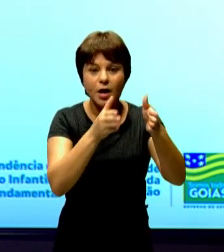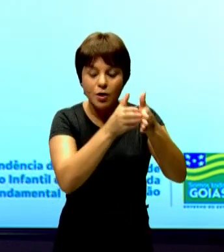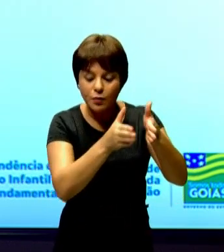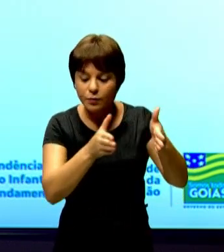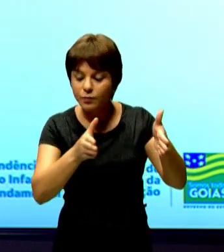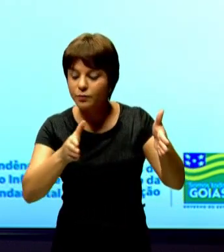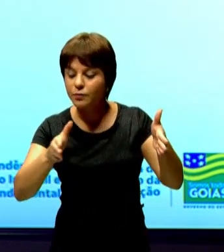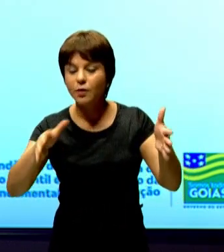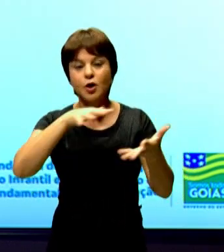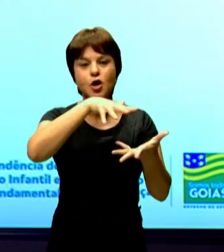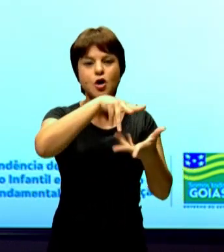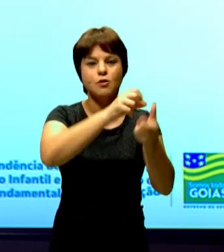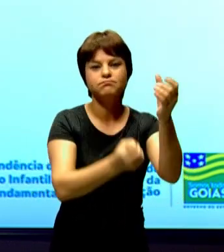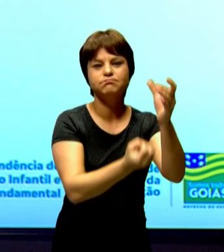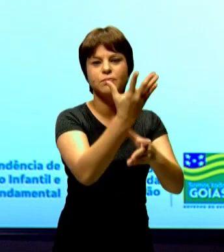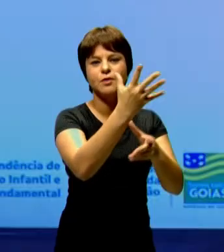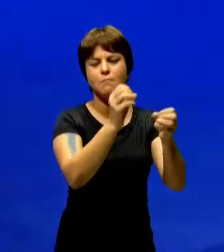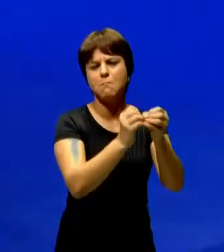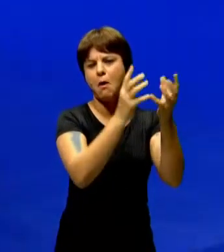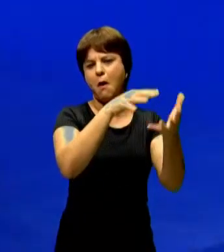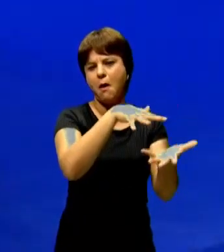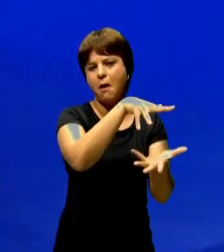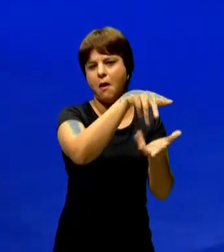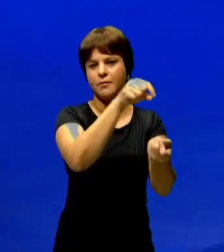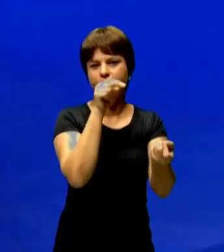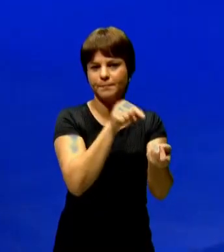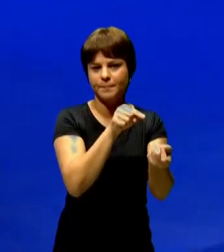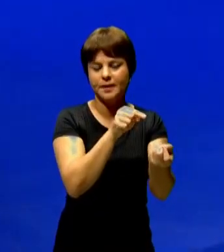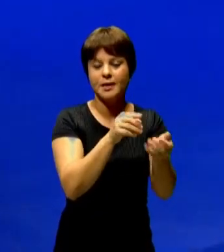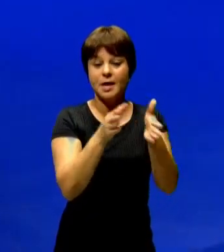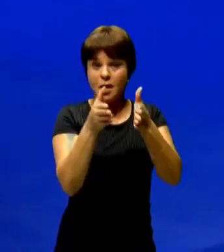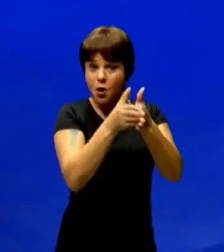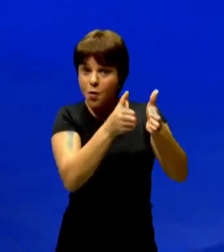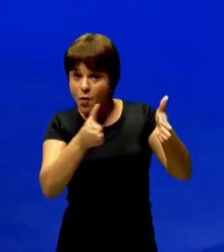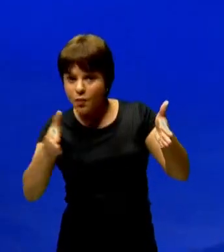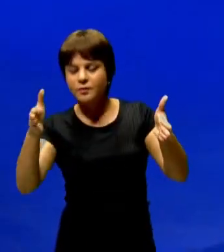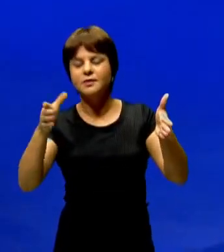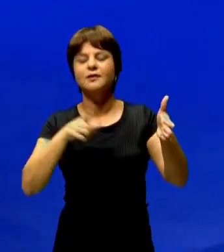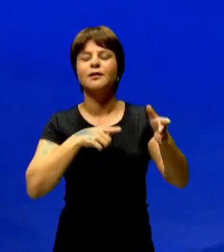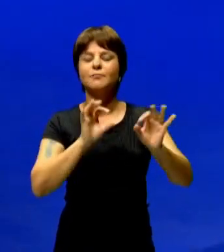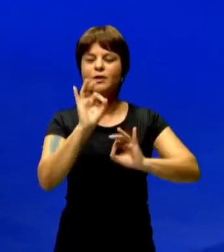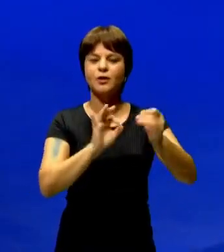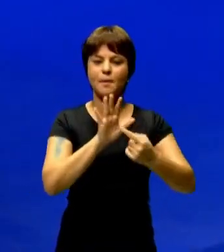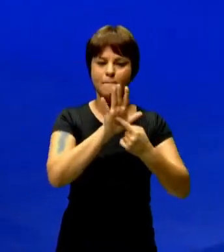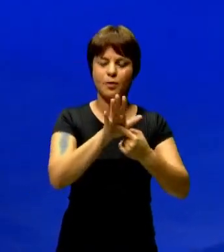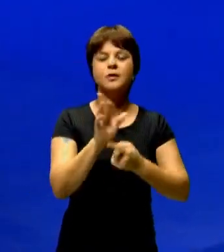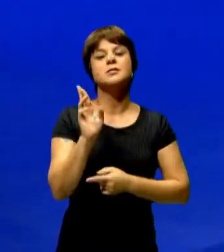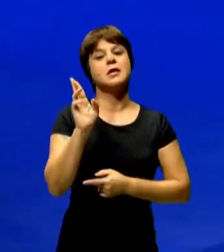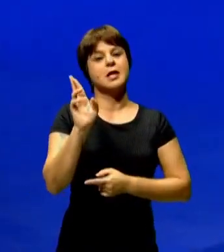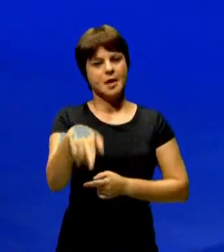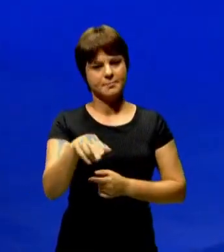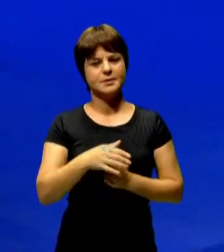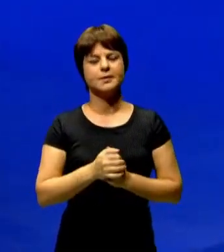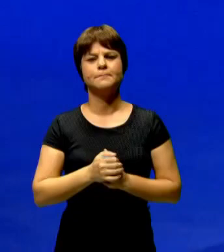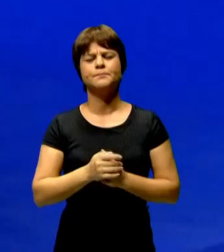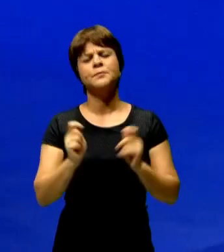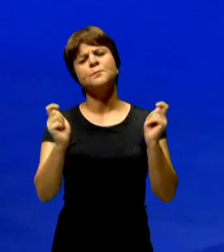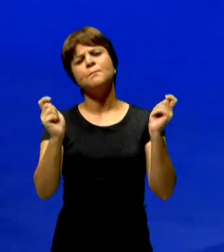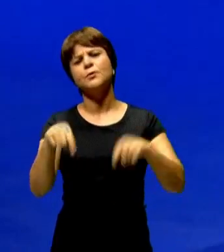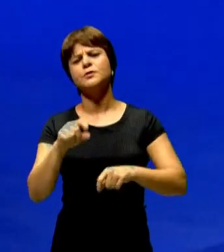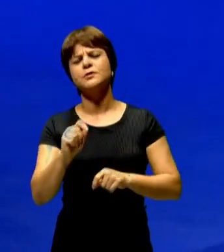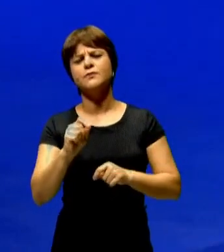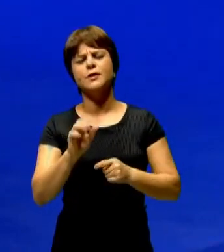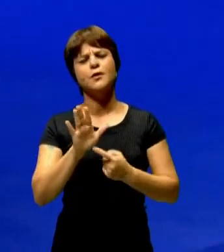formação do planeta Terra. Esse tempo e essa escala podem ser representados. Uma possibilidade